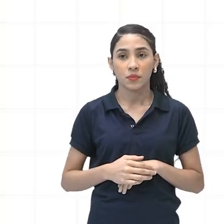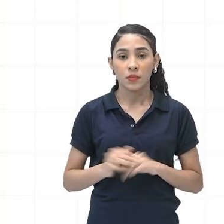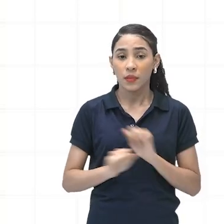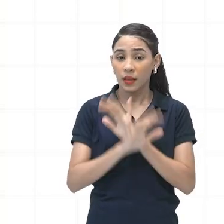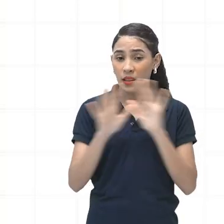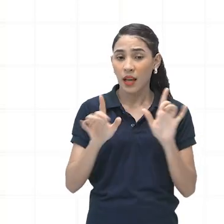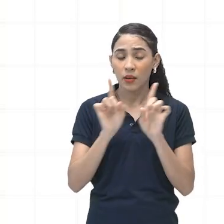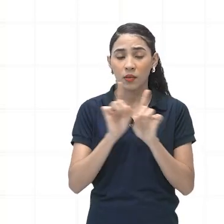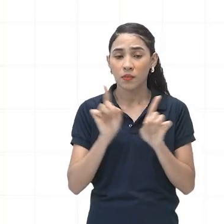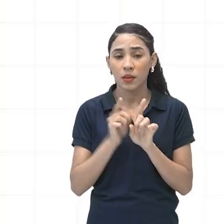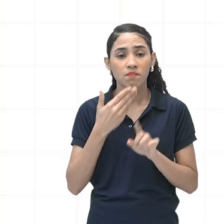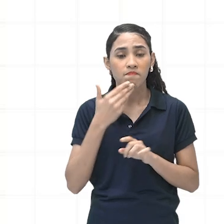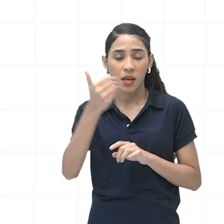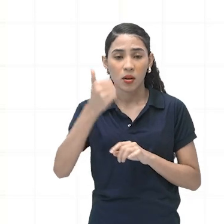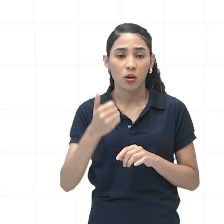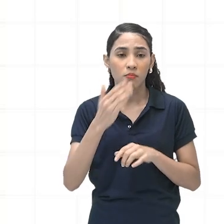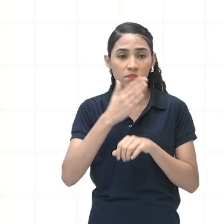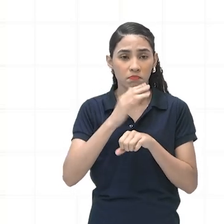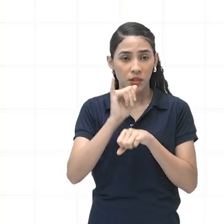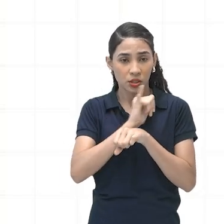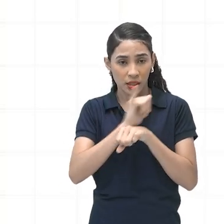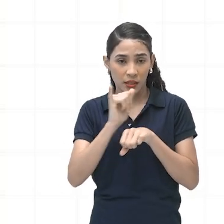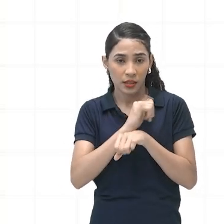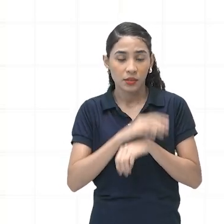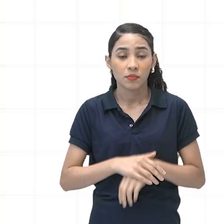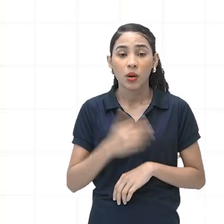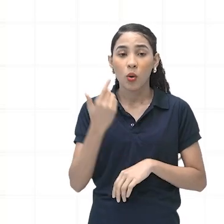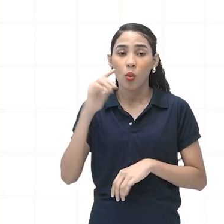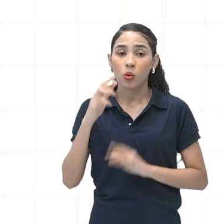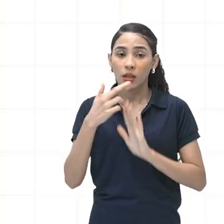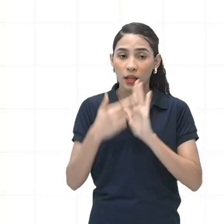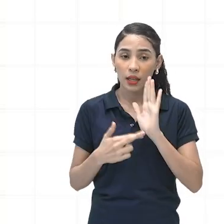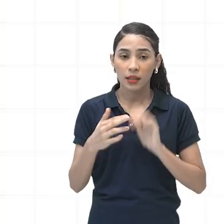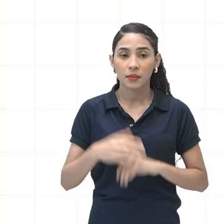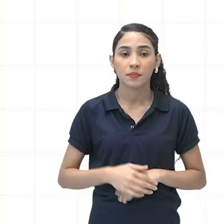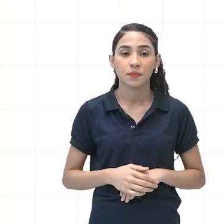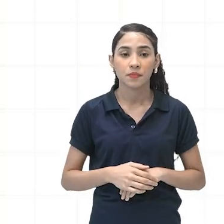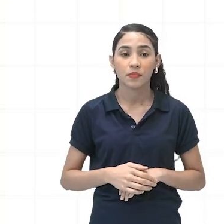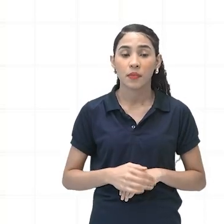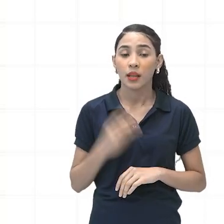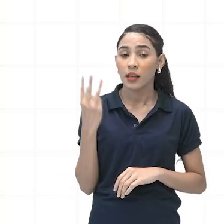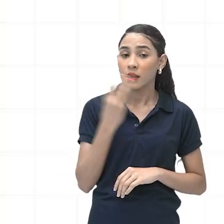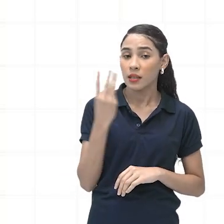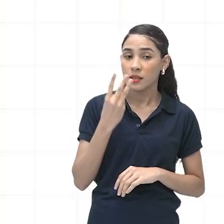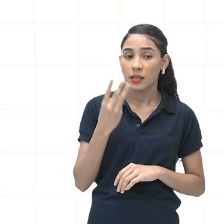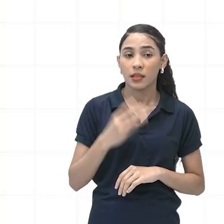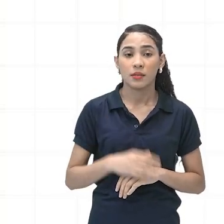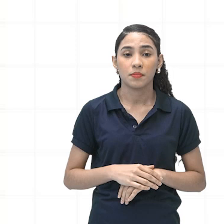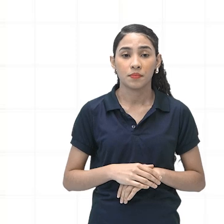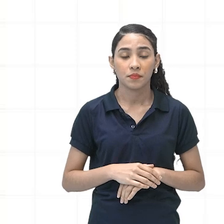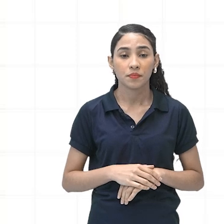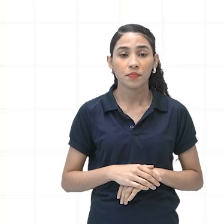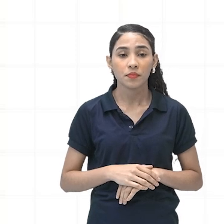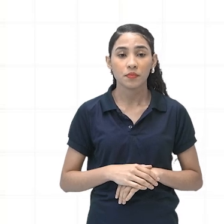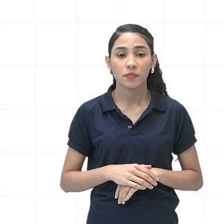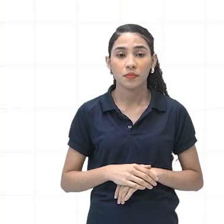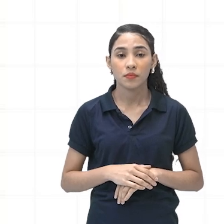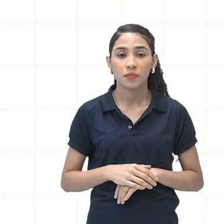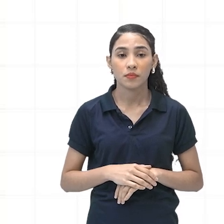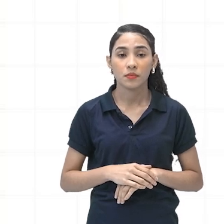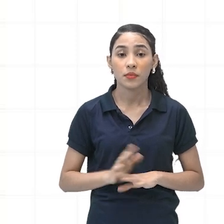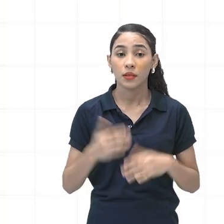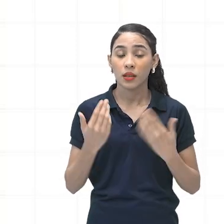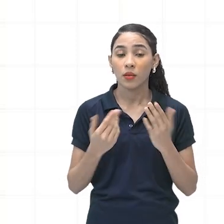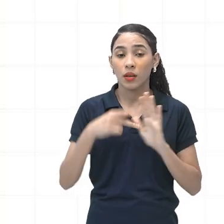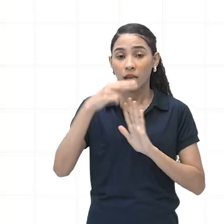fique mais confortável para mim. Vamos a mais uma propriedade. Propriedade de número 3.